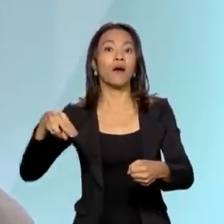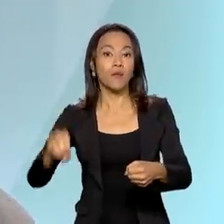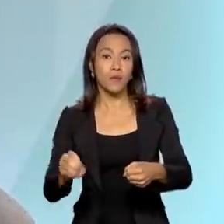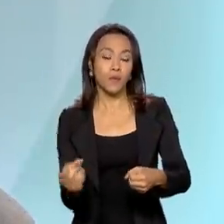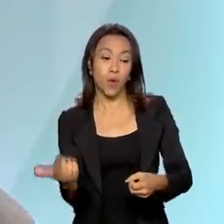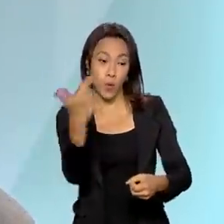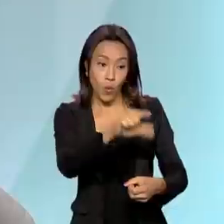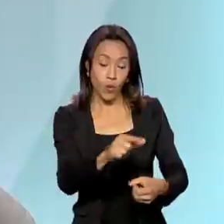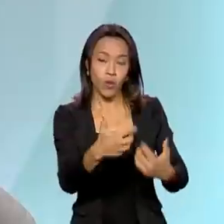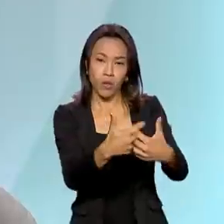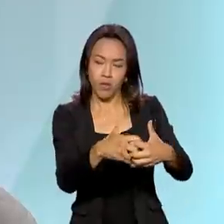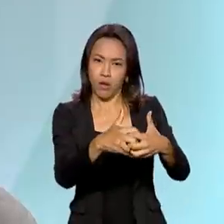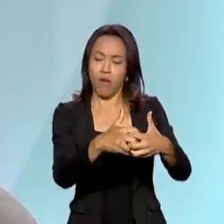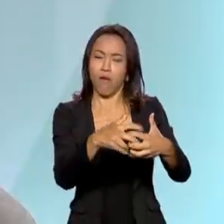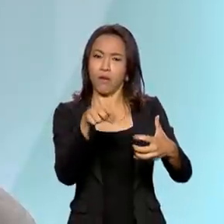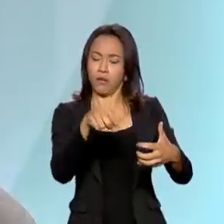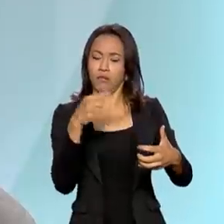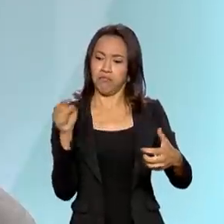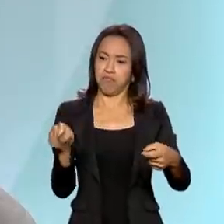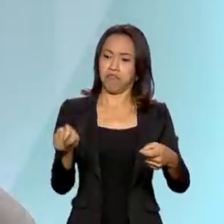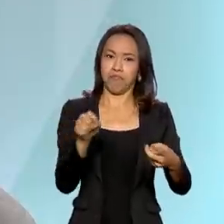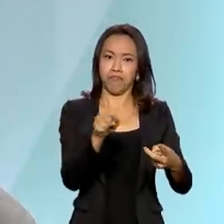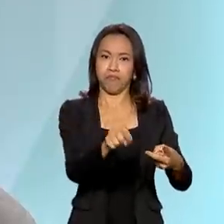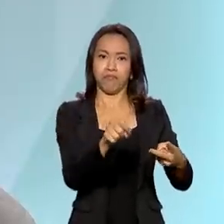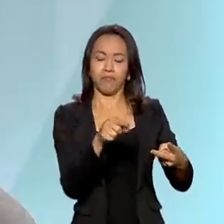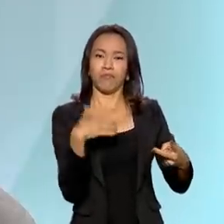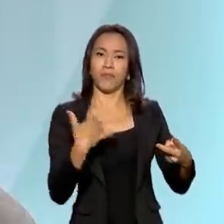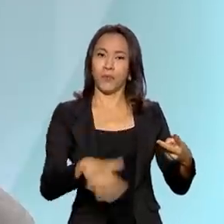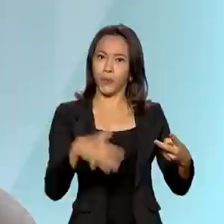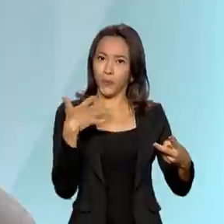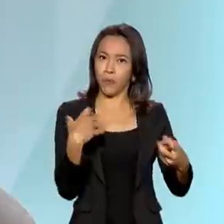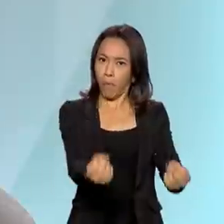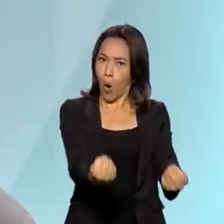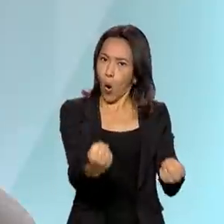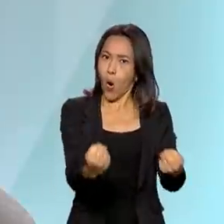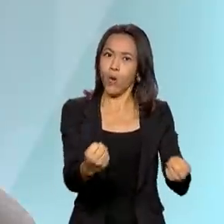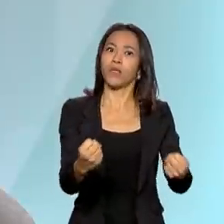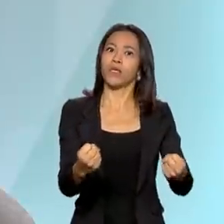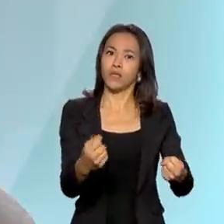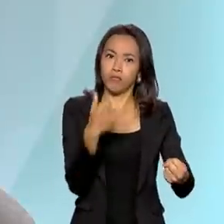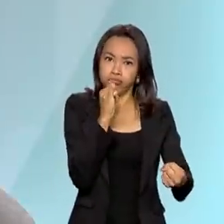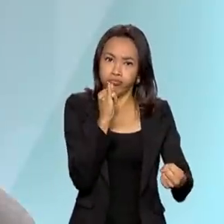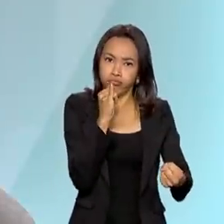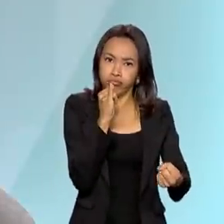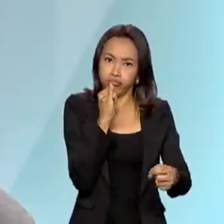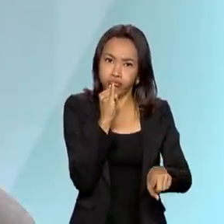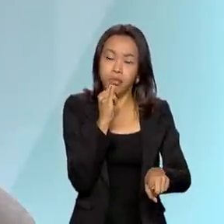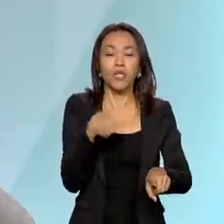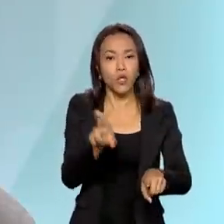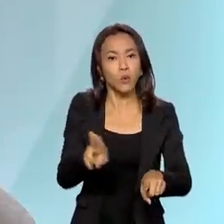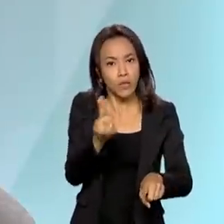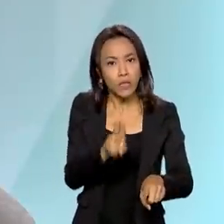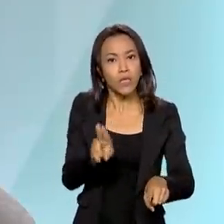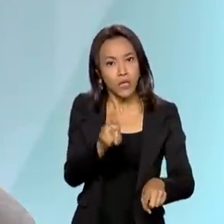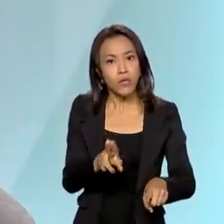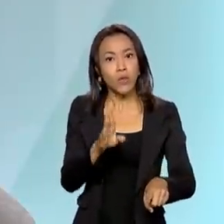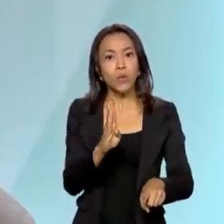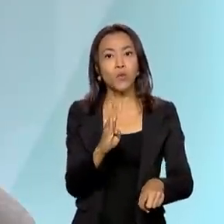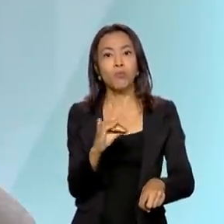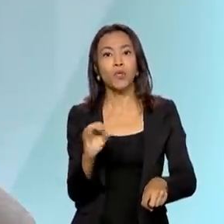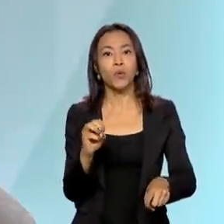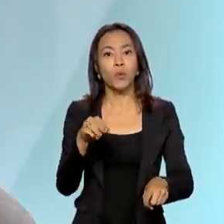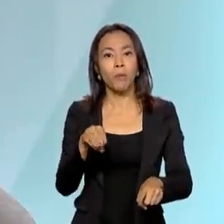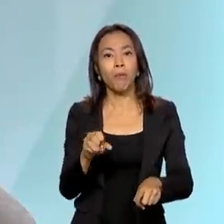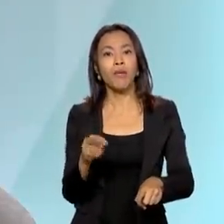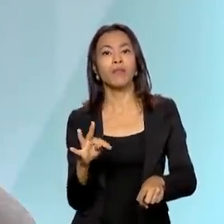caminhão de 74 toneladas significa que é um caminhão com bastante potência. O desafio era conseguir caminhões, veículos